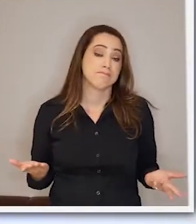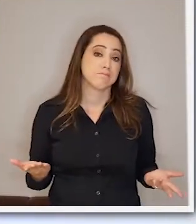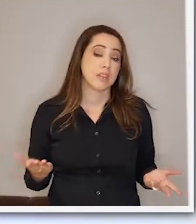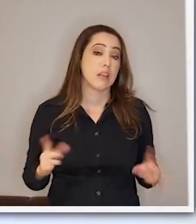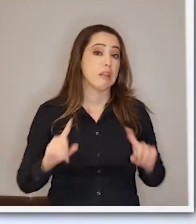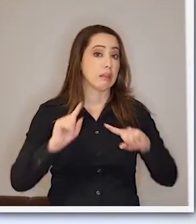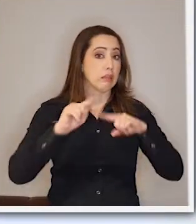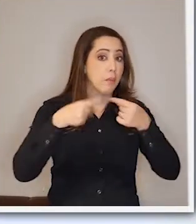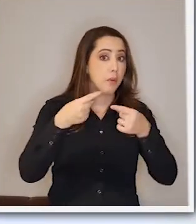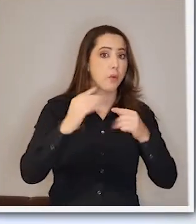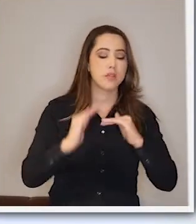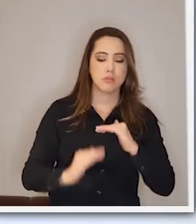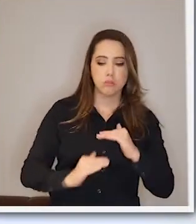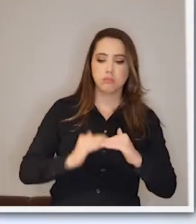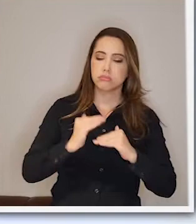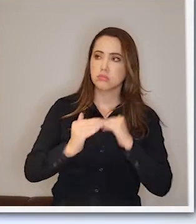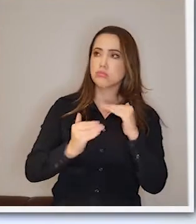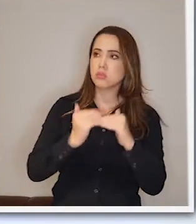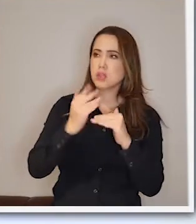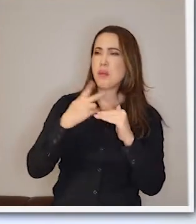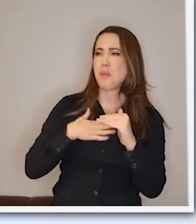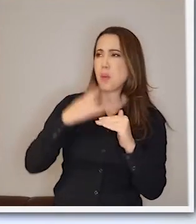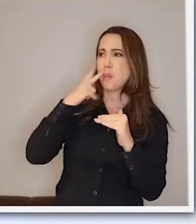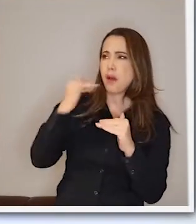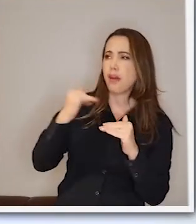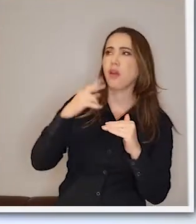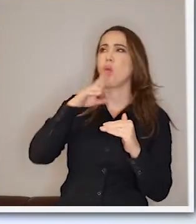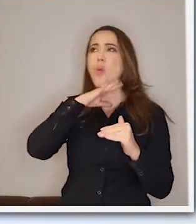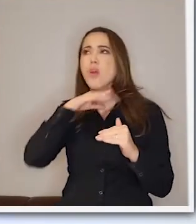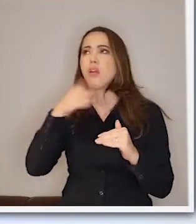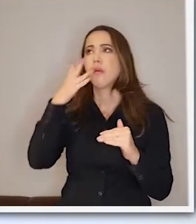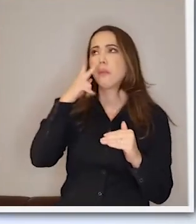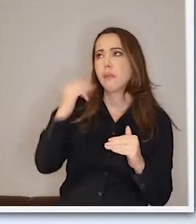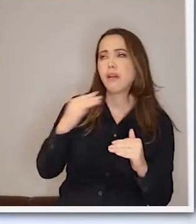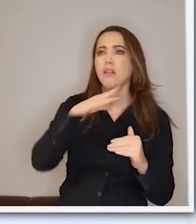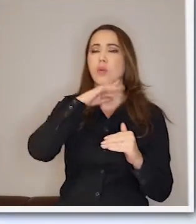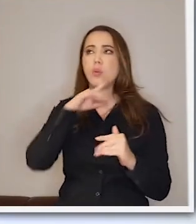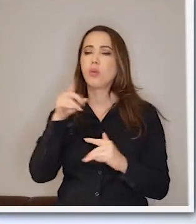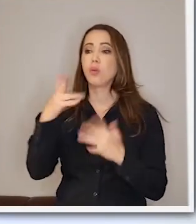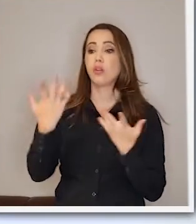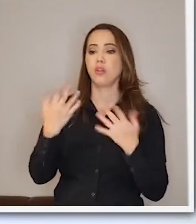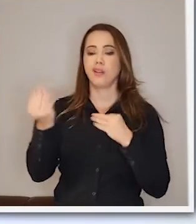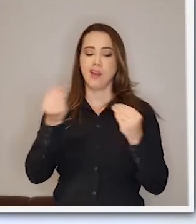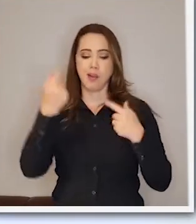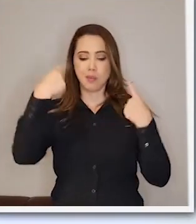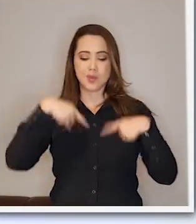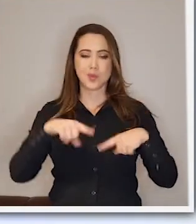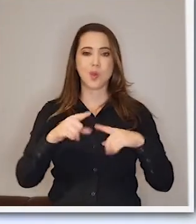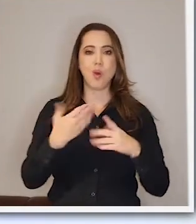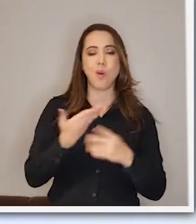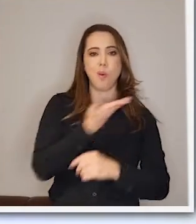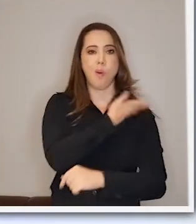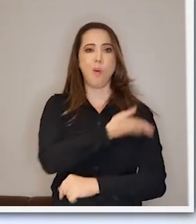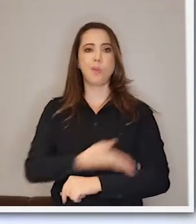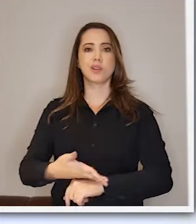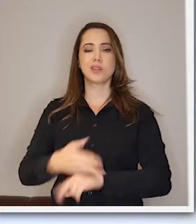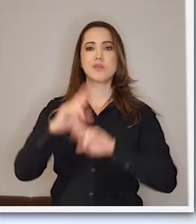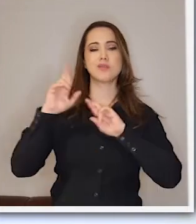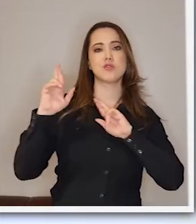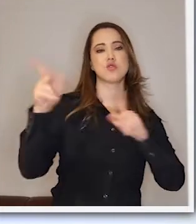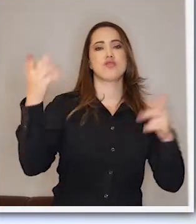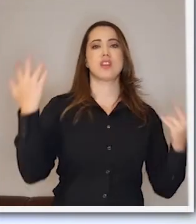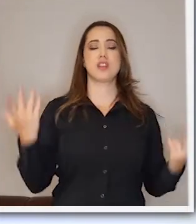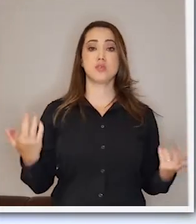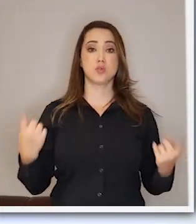na vida, e durante o seu crescimento, ele vai demonstrar através de comportamentos. Ele